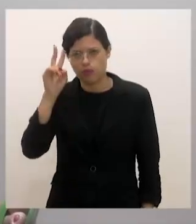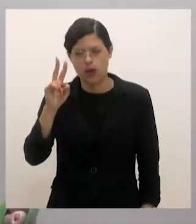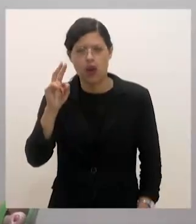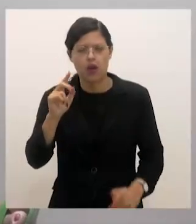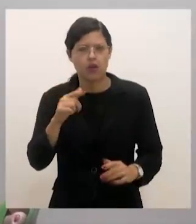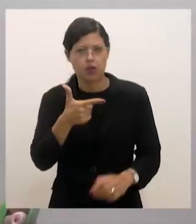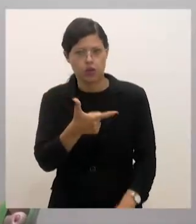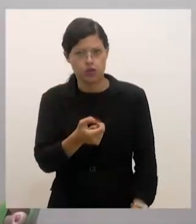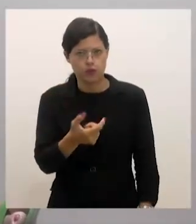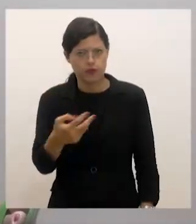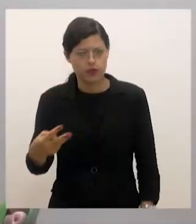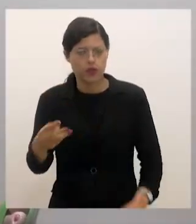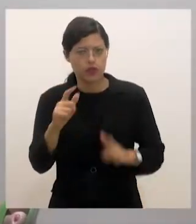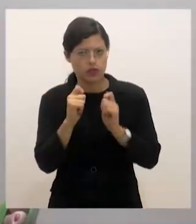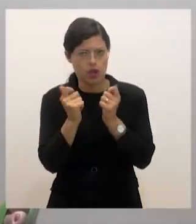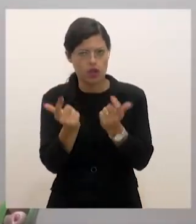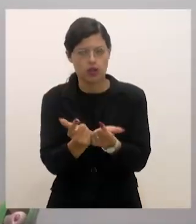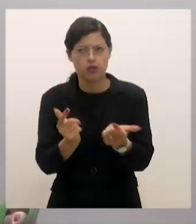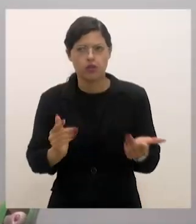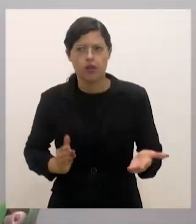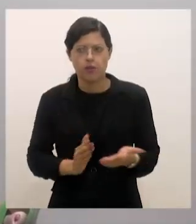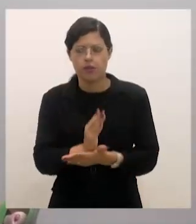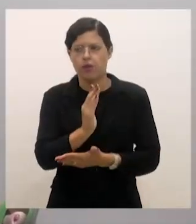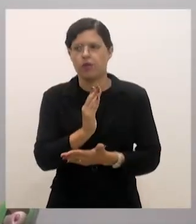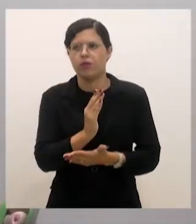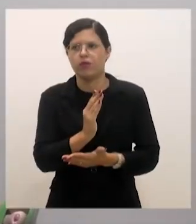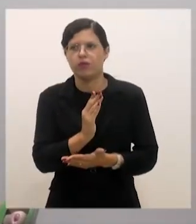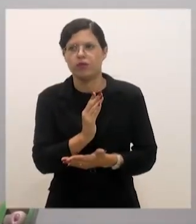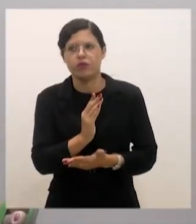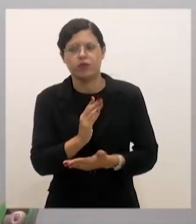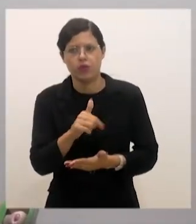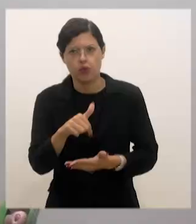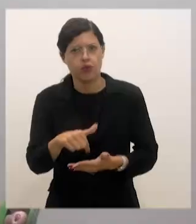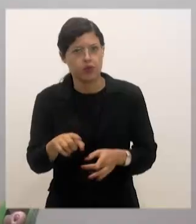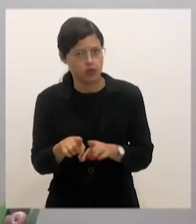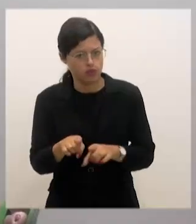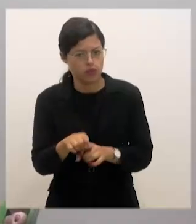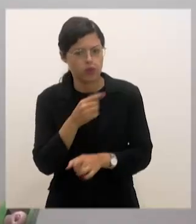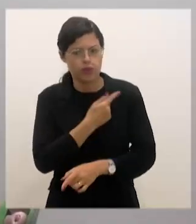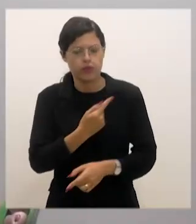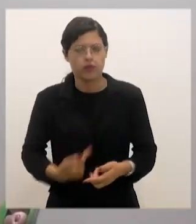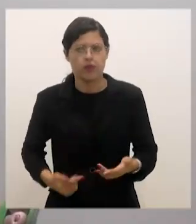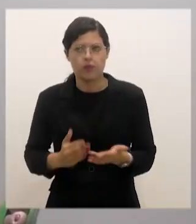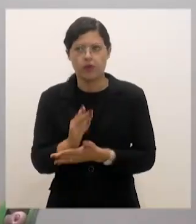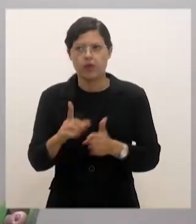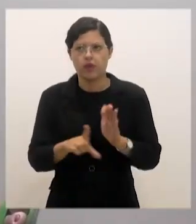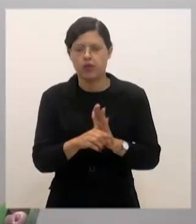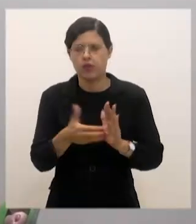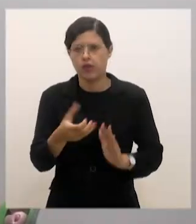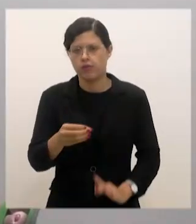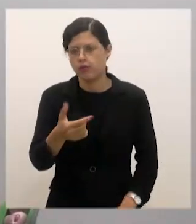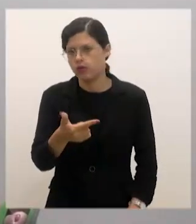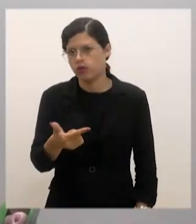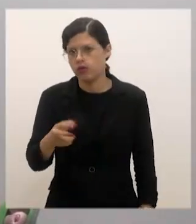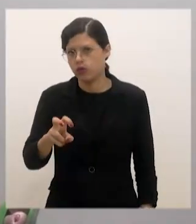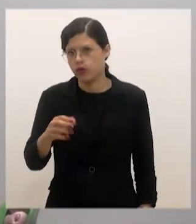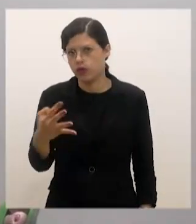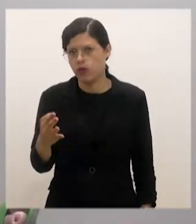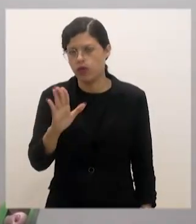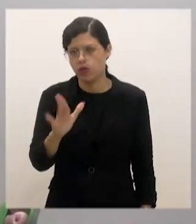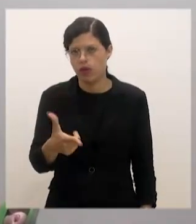Parlamento Fluminense aprovou e foi sancionado pelo governador a Lei 10.254